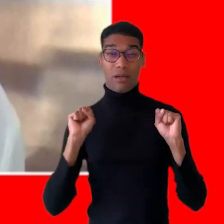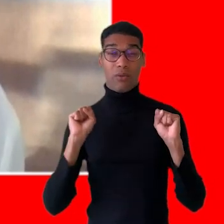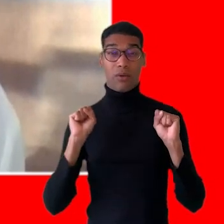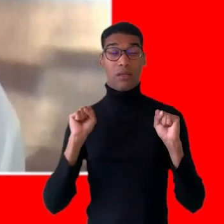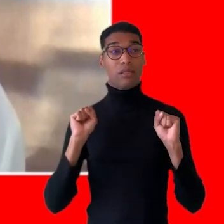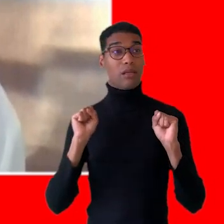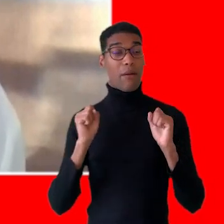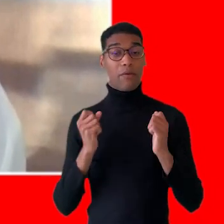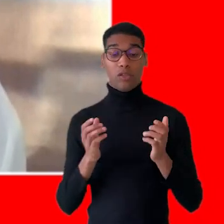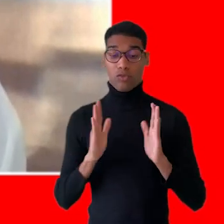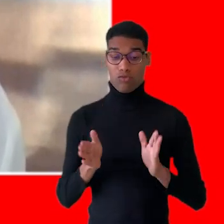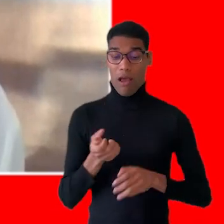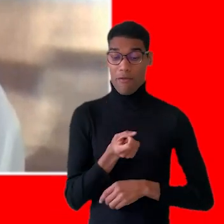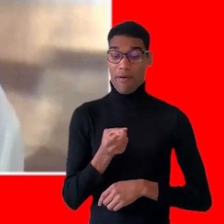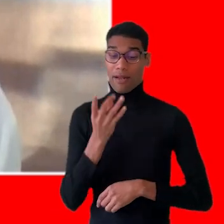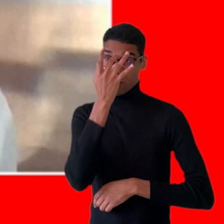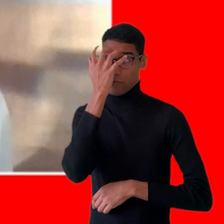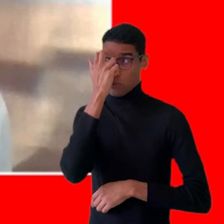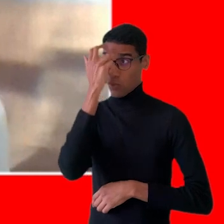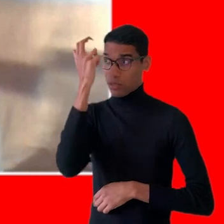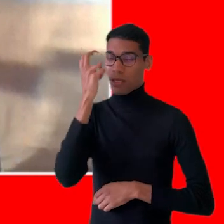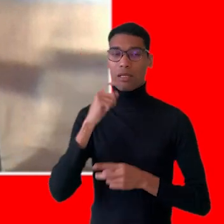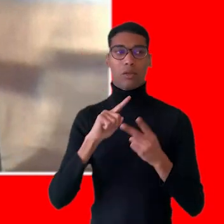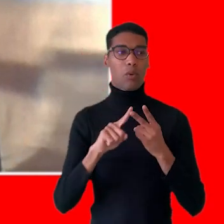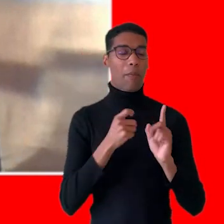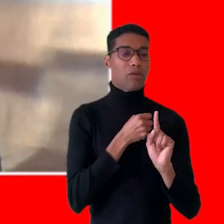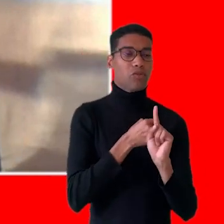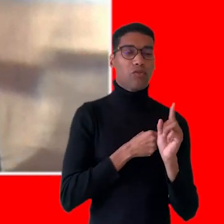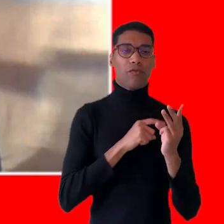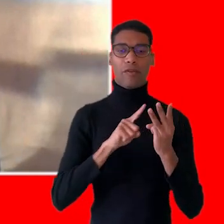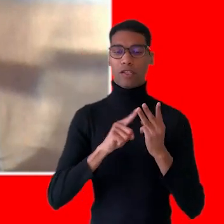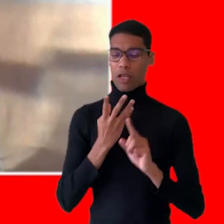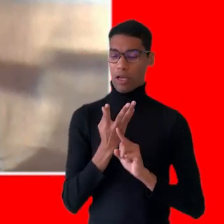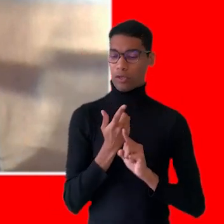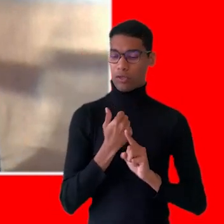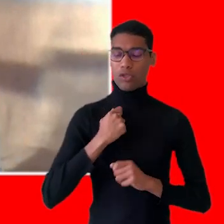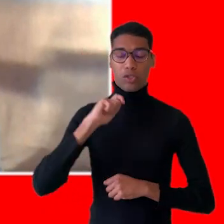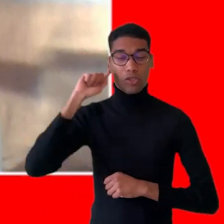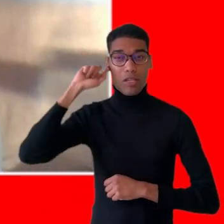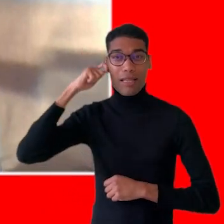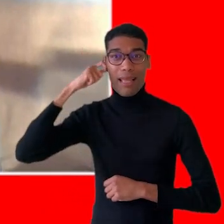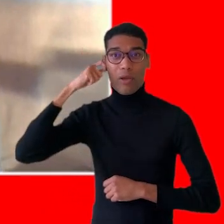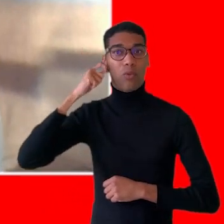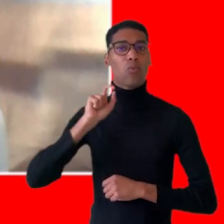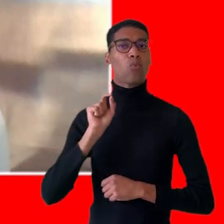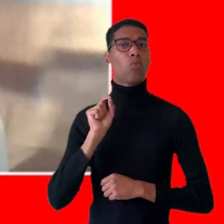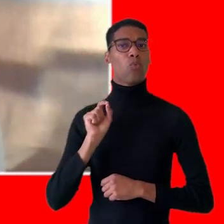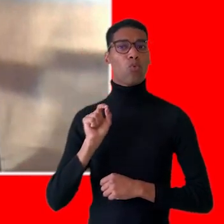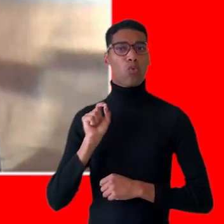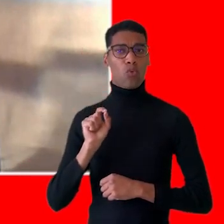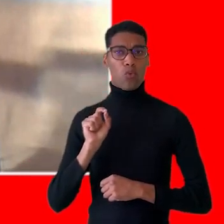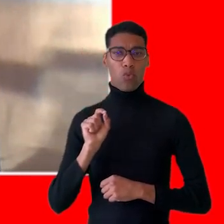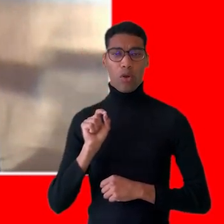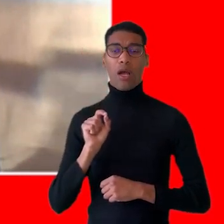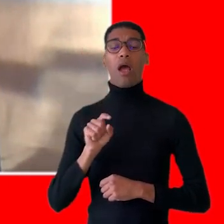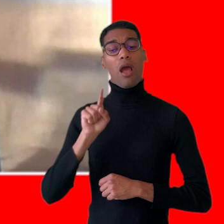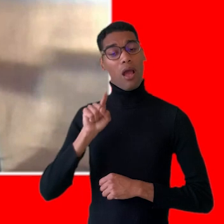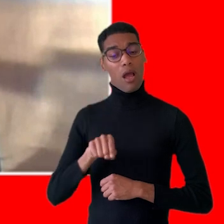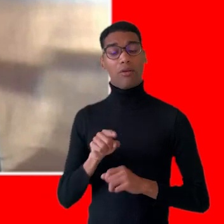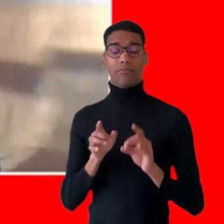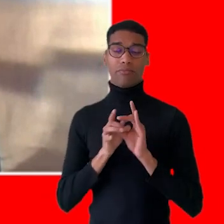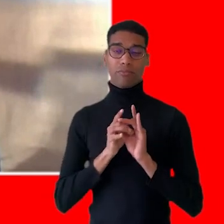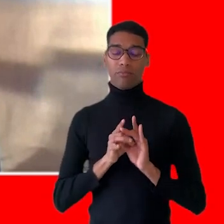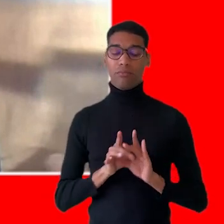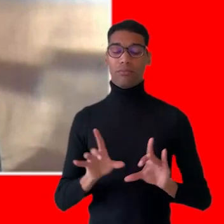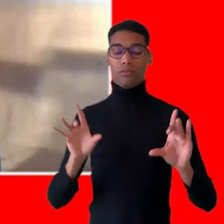antevendo, né, muitos intelectuais, ativistas, artistas negros e o povo negro antevendo que seria mesmo